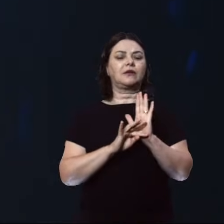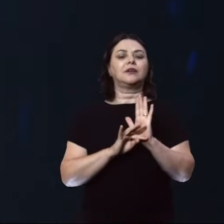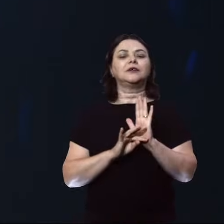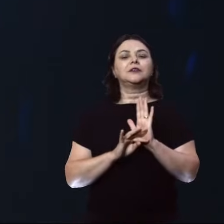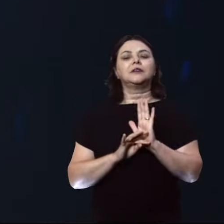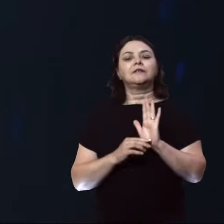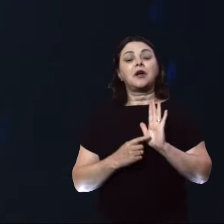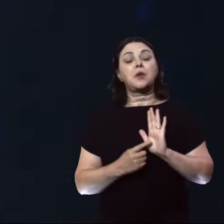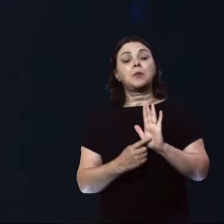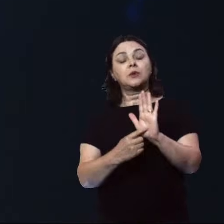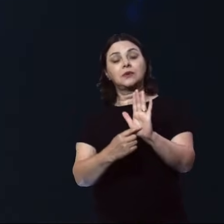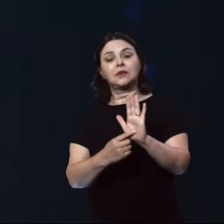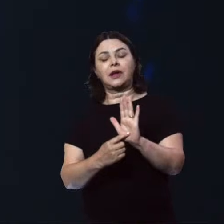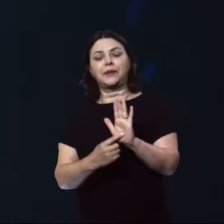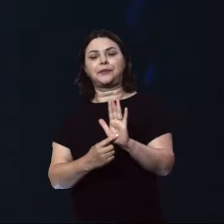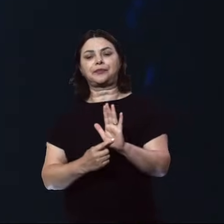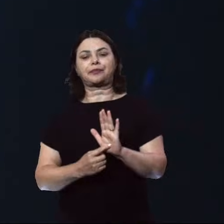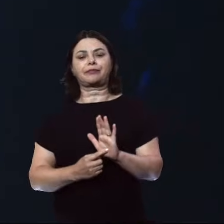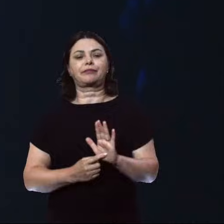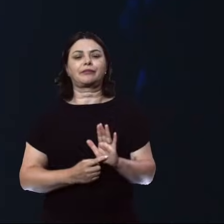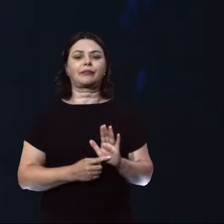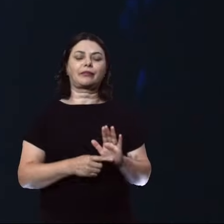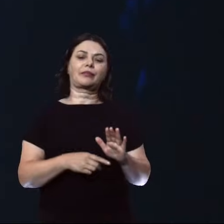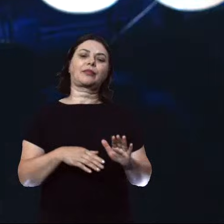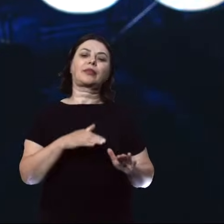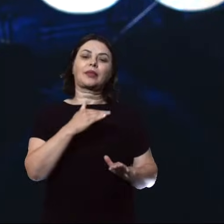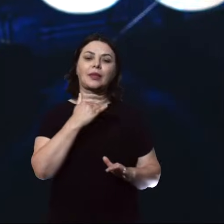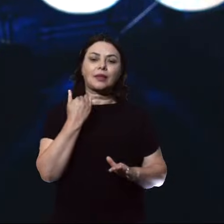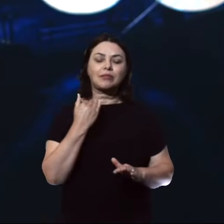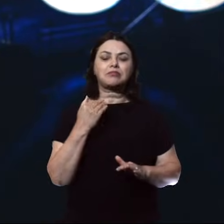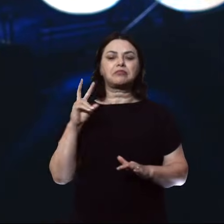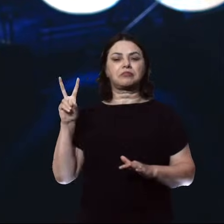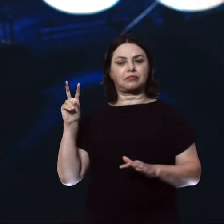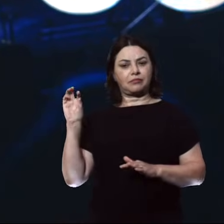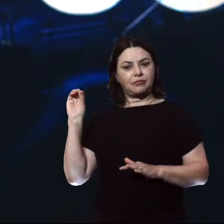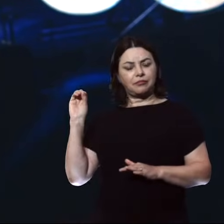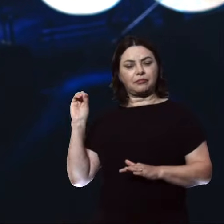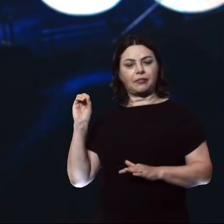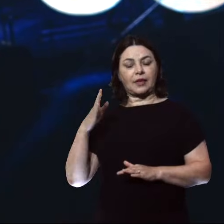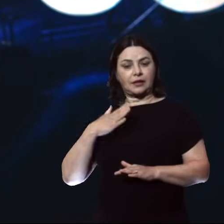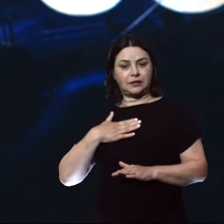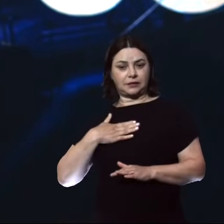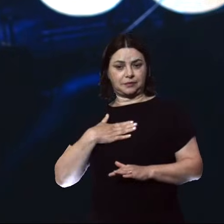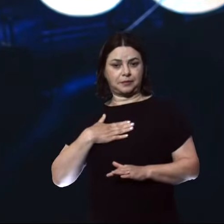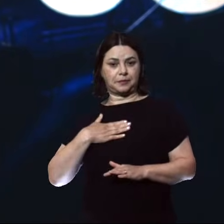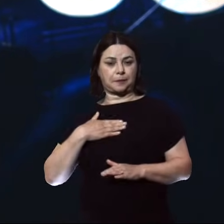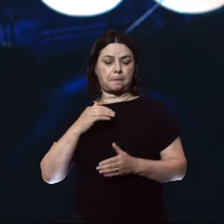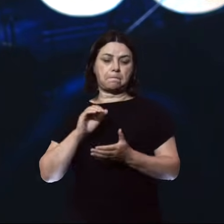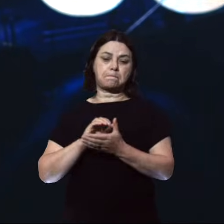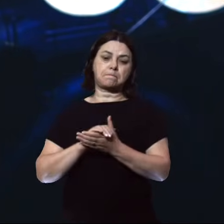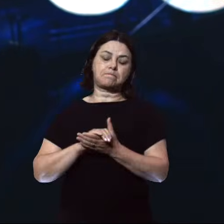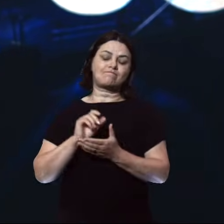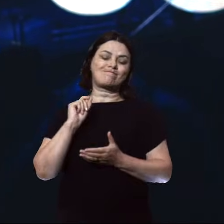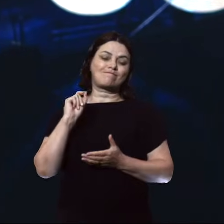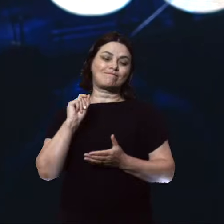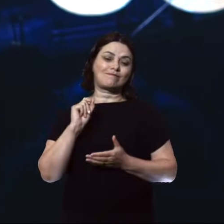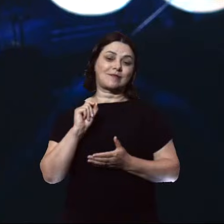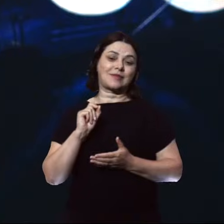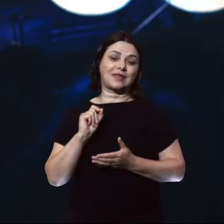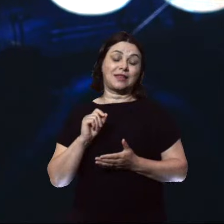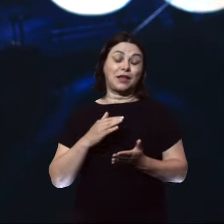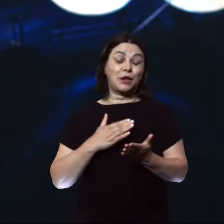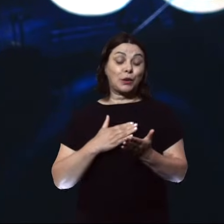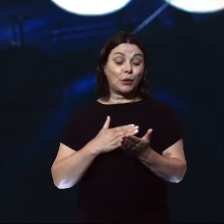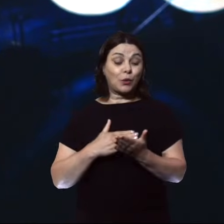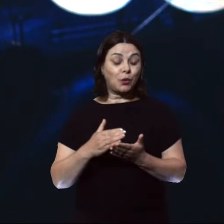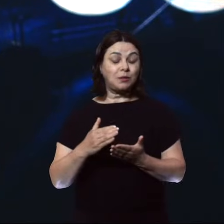Eu não recebi um espírito de medo ou de covardia. Eu sei o espírito que eu recebi. E por isso eu comecei 2026 falando de